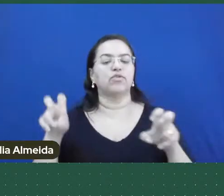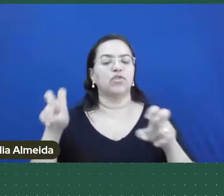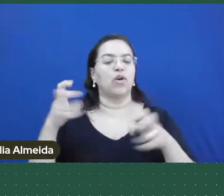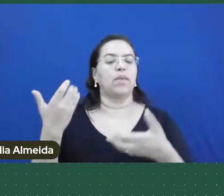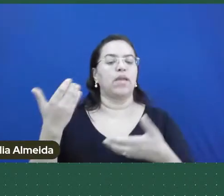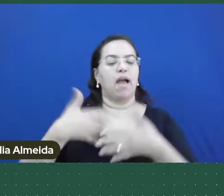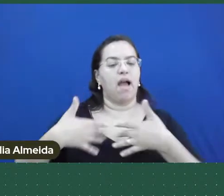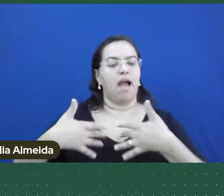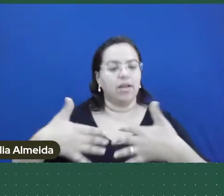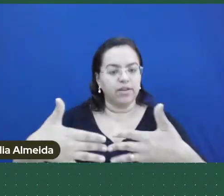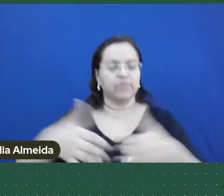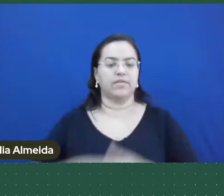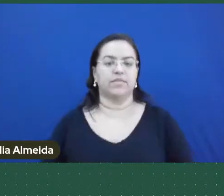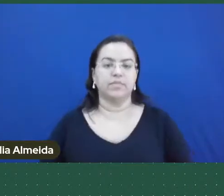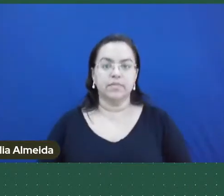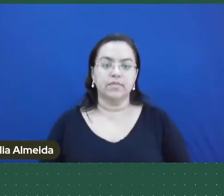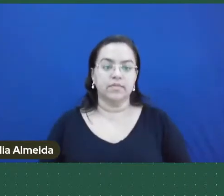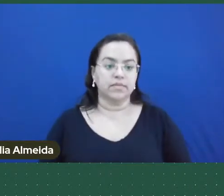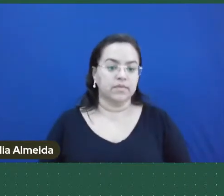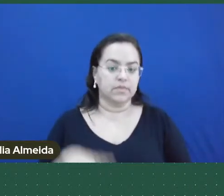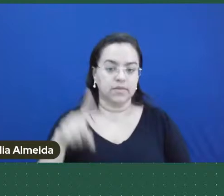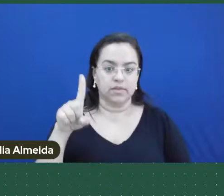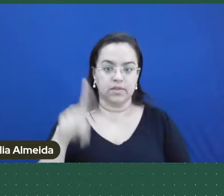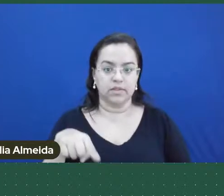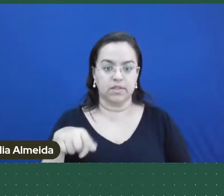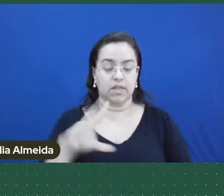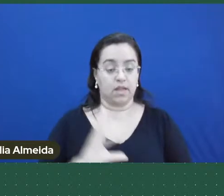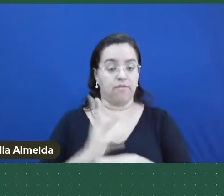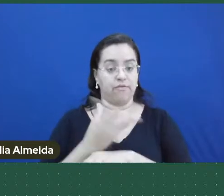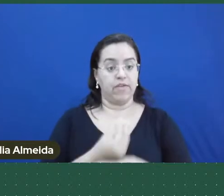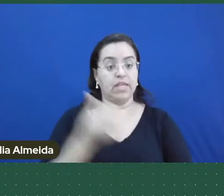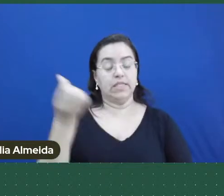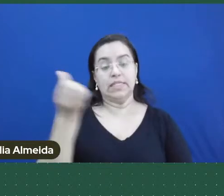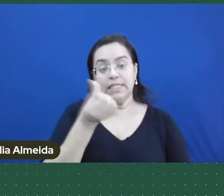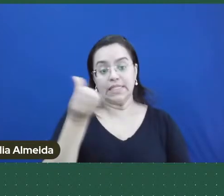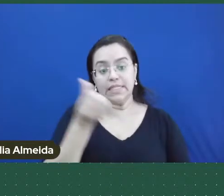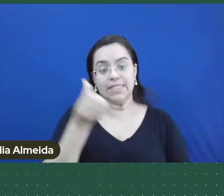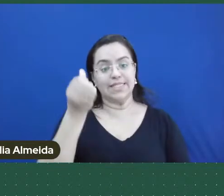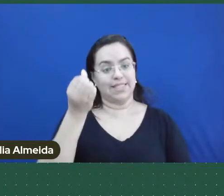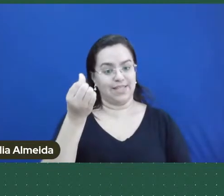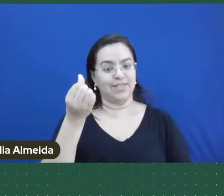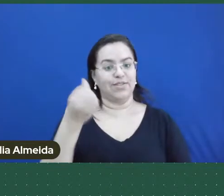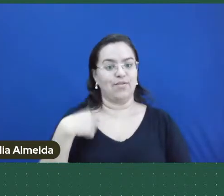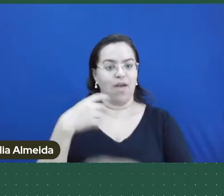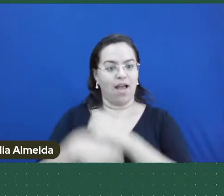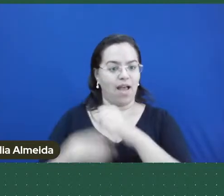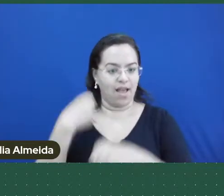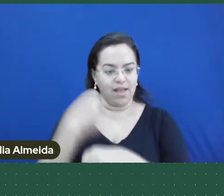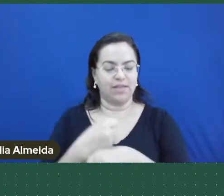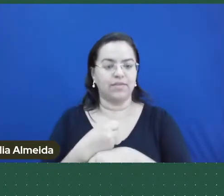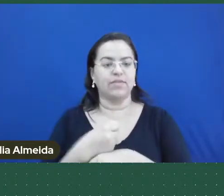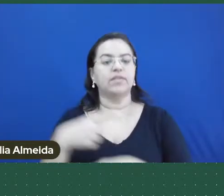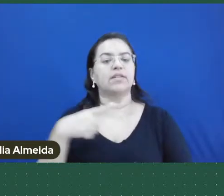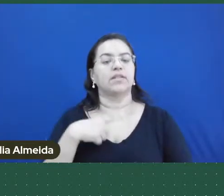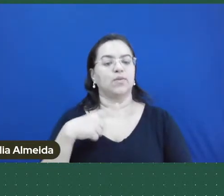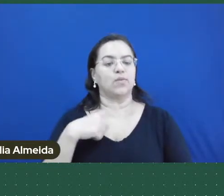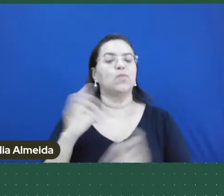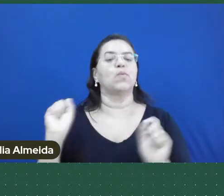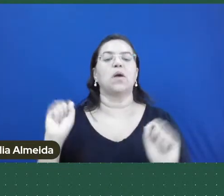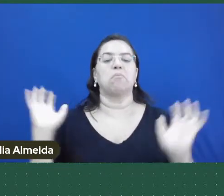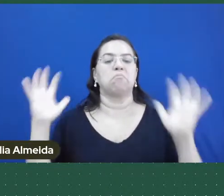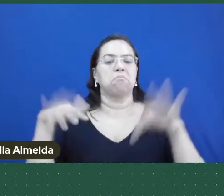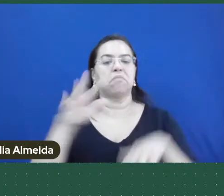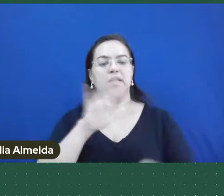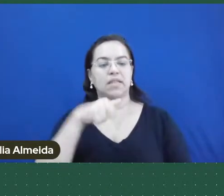é o SNA, né, chega aqui na sua sexta edição esse ano. É um evento realizado em nível nacional. Para quem